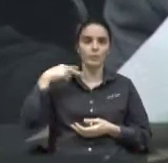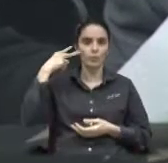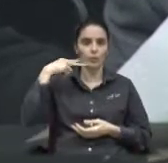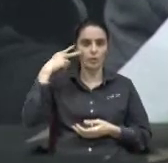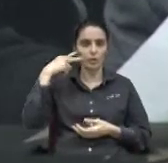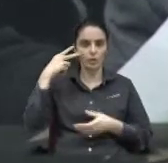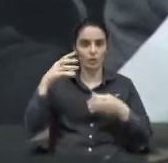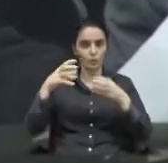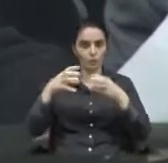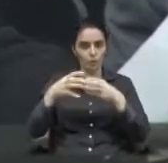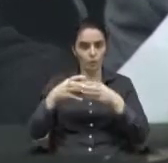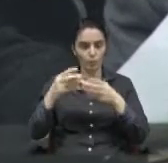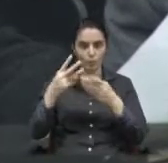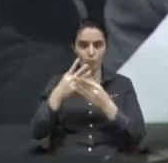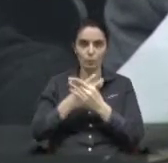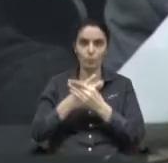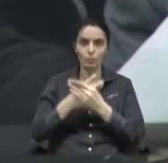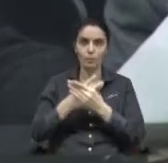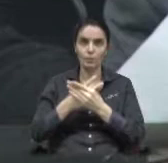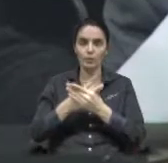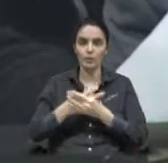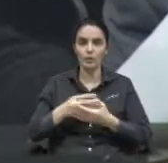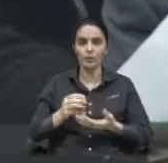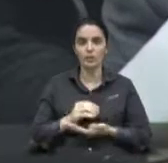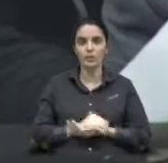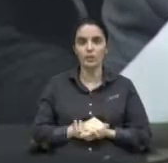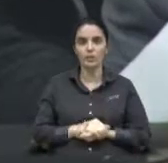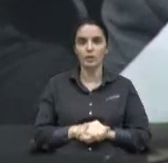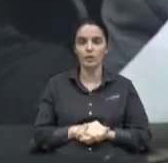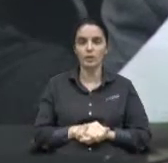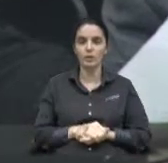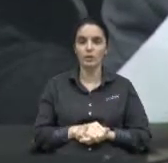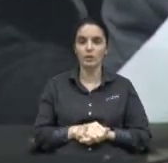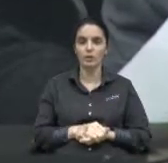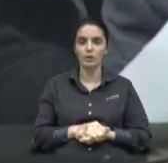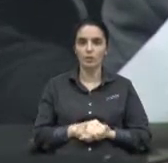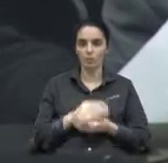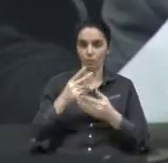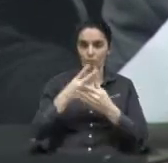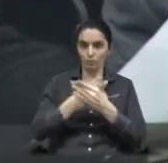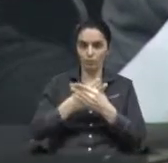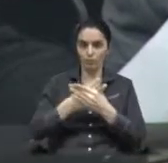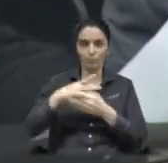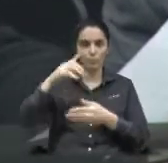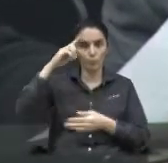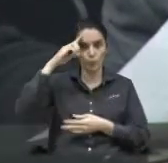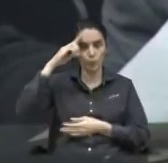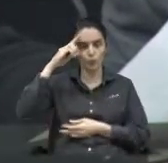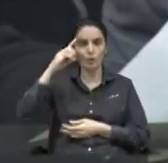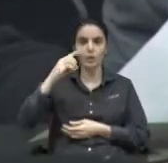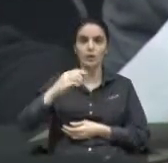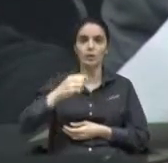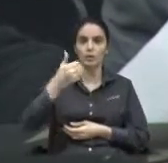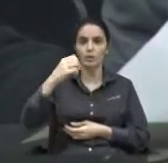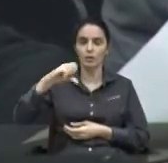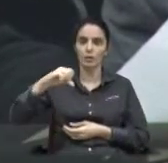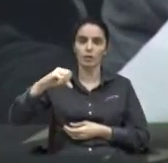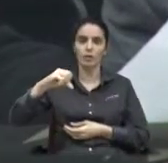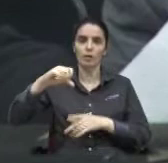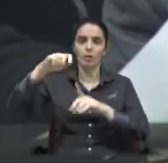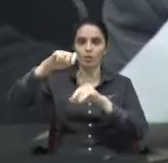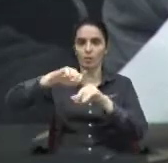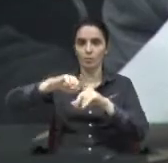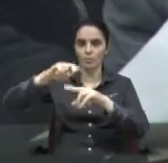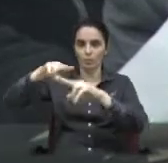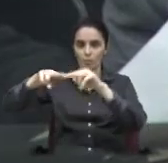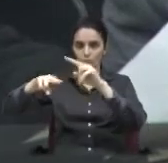desta excelsa Câmara Municipal de Limeira. Plenário vereador Vitório Bortolã, aos 19 de junho